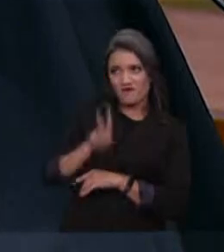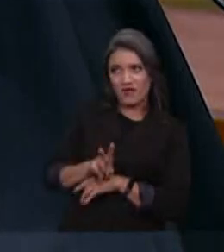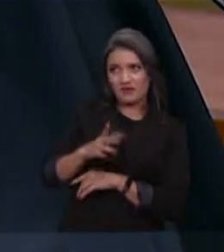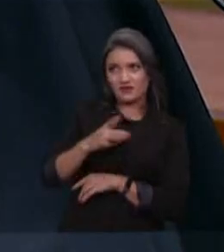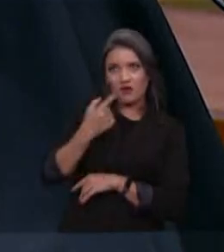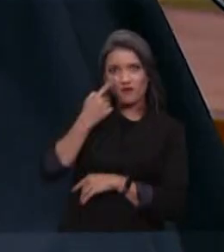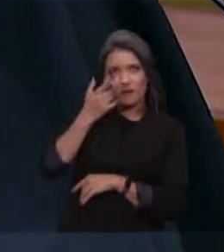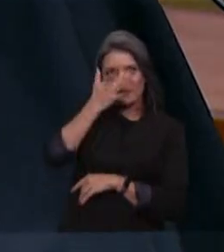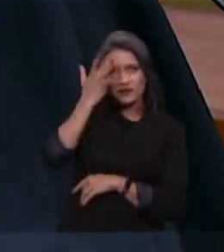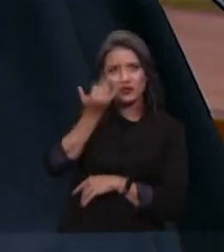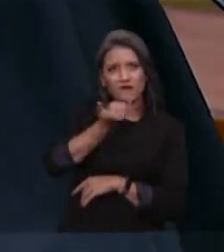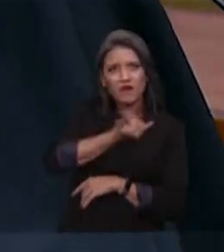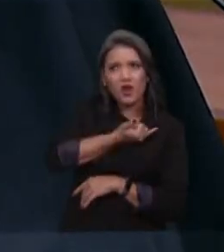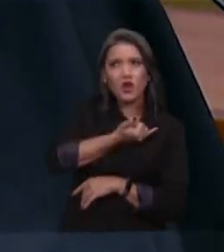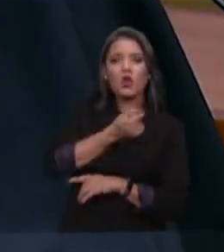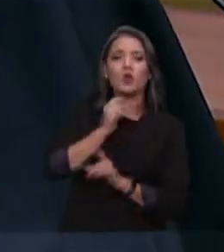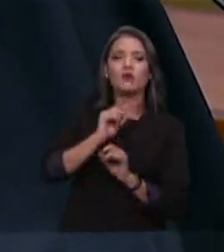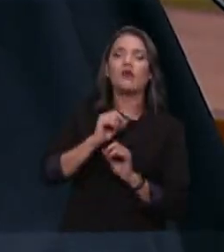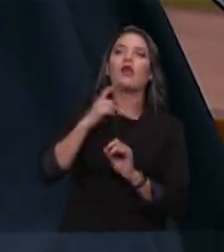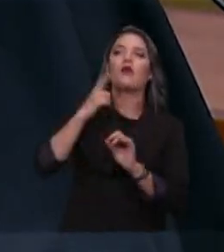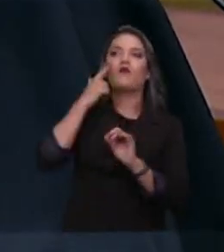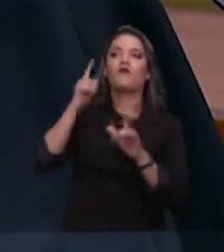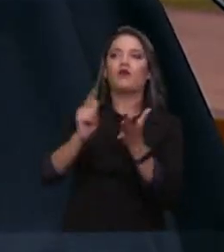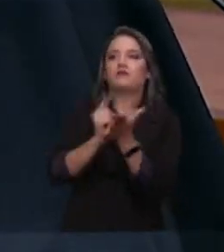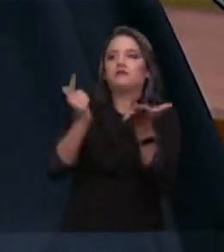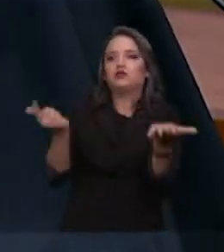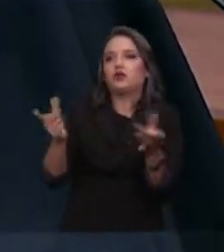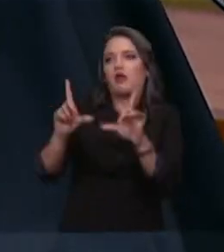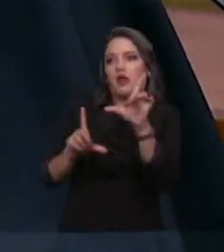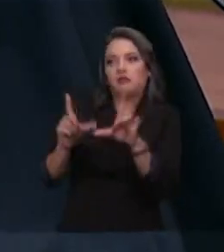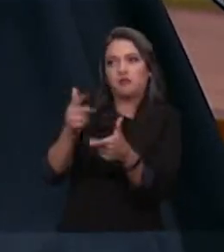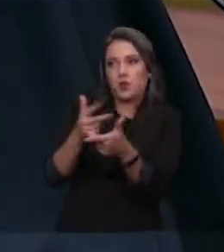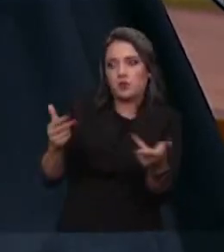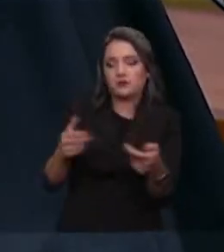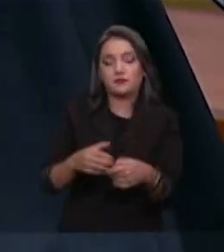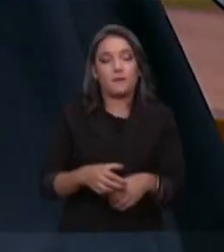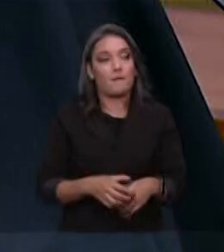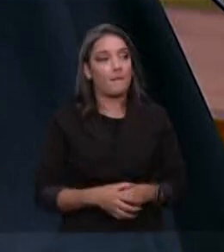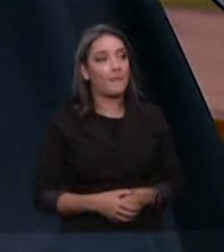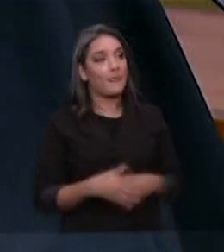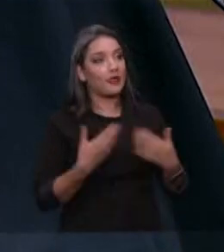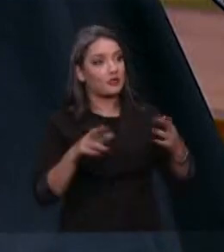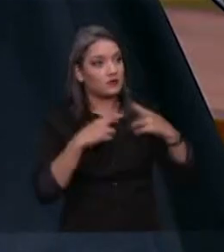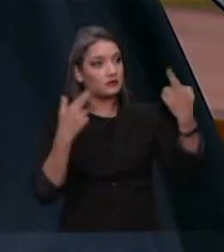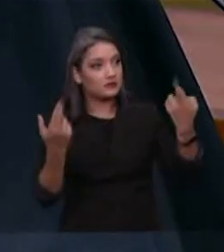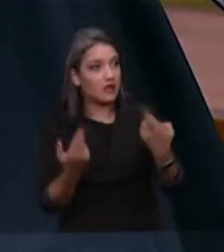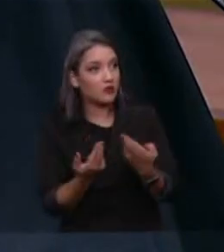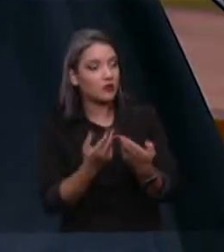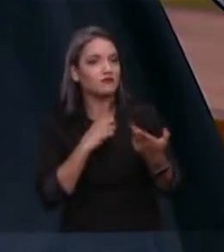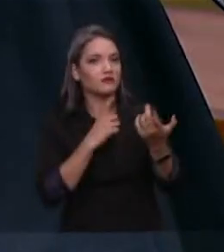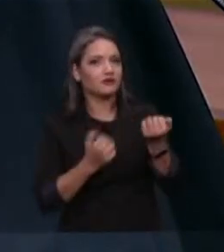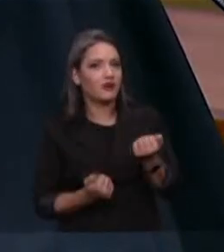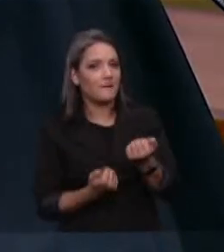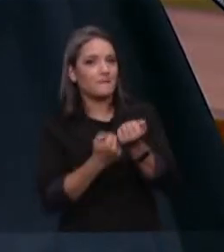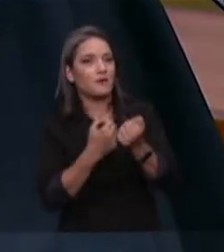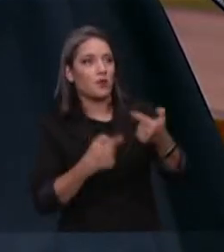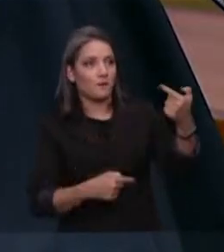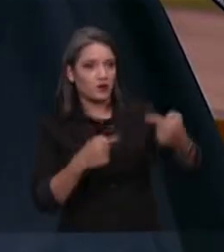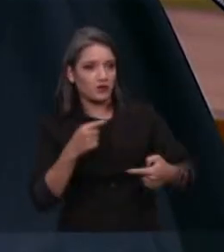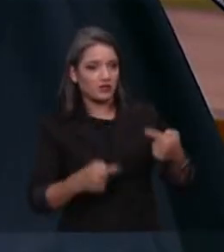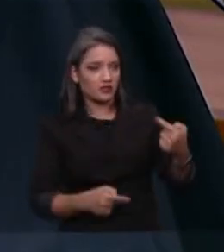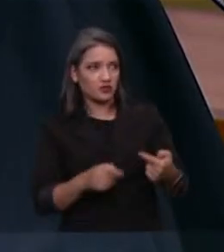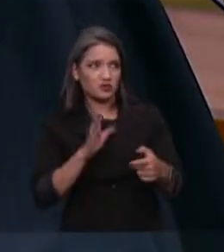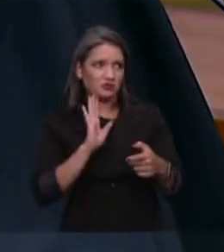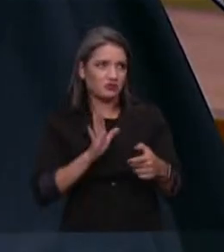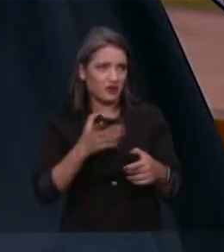vi falar agora é o que li pela imprensa, né? Ministério Público. Nessas reuniões de suporte político, alguma